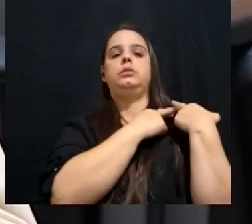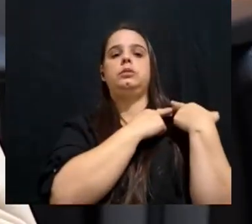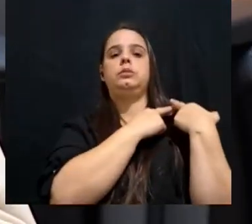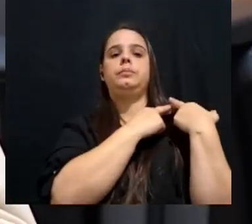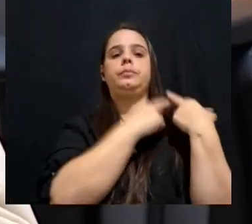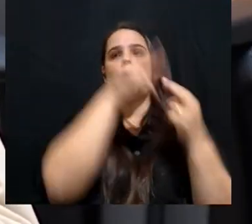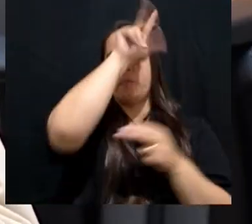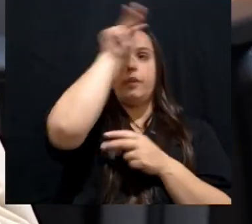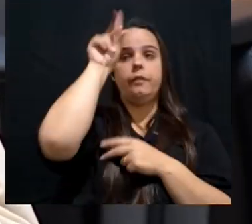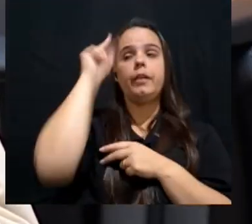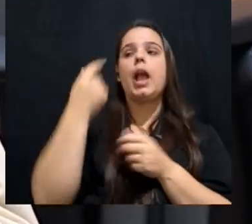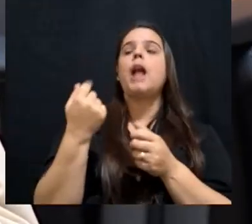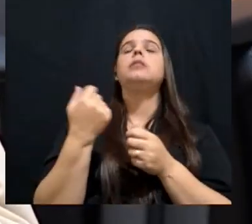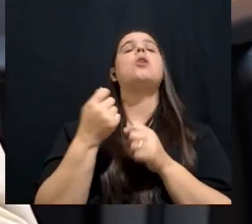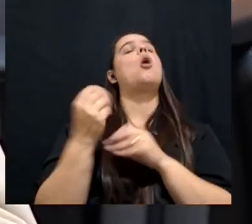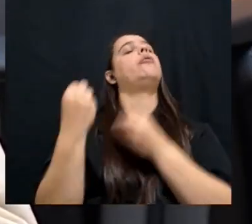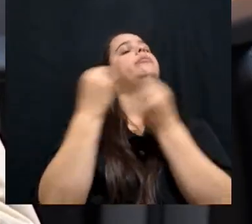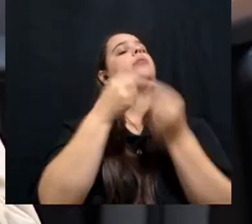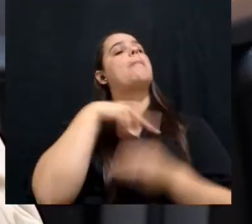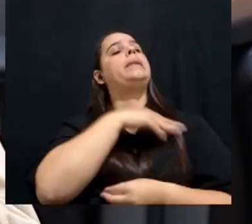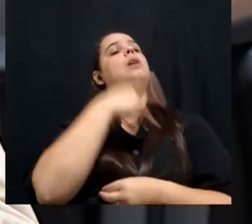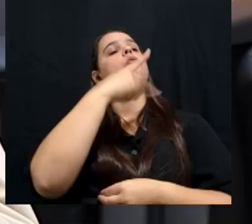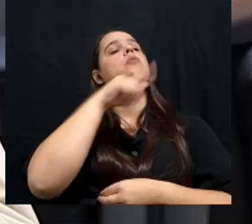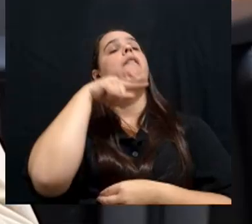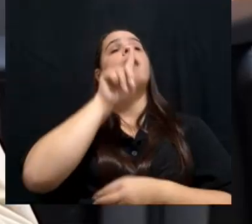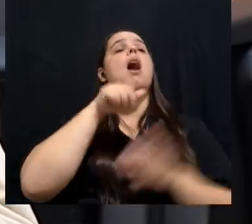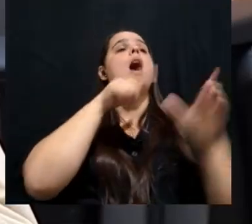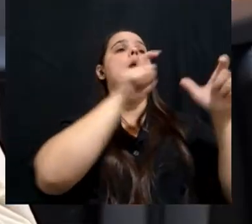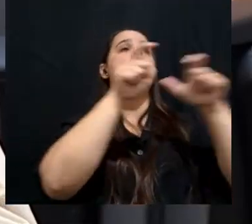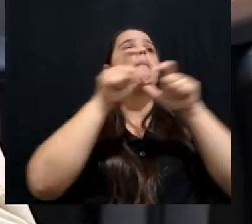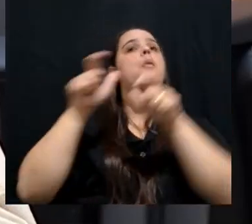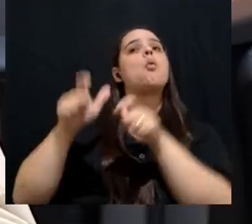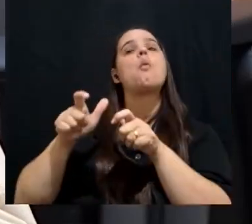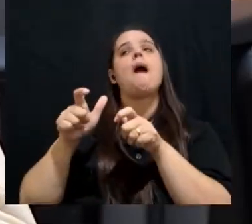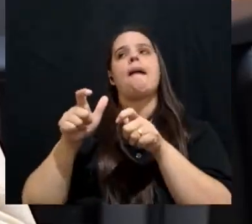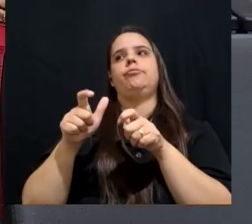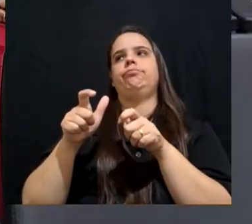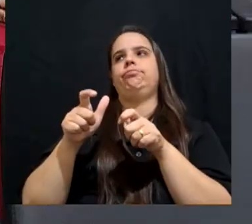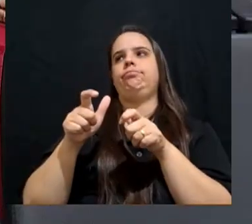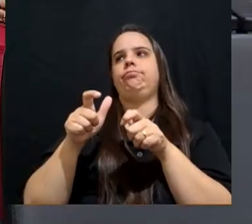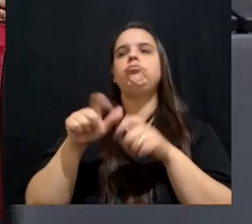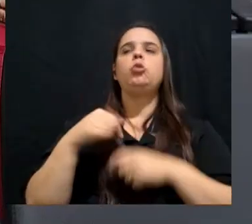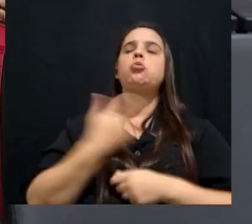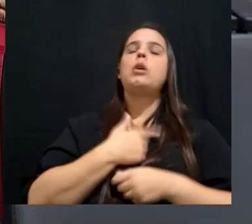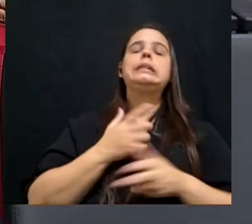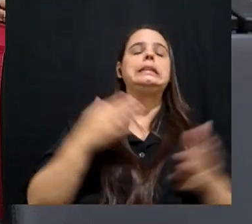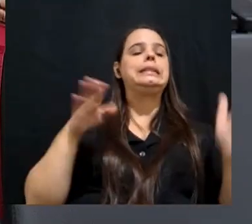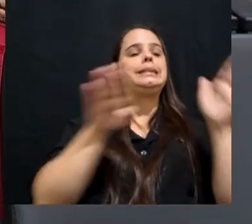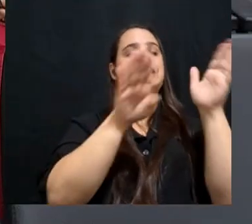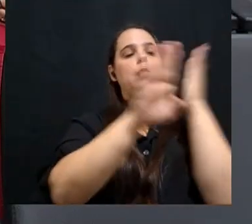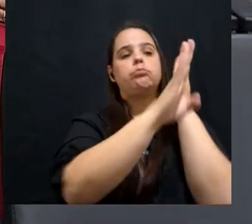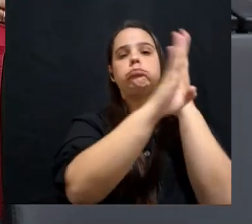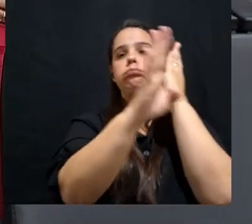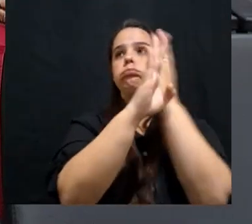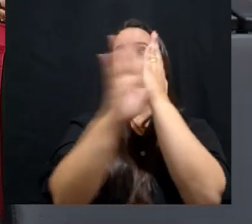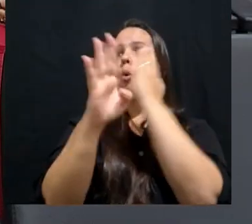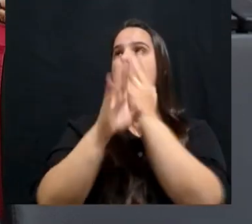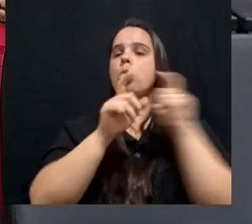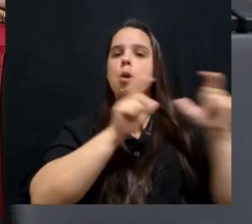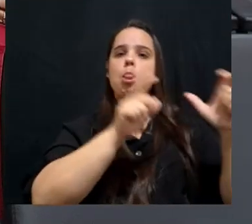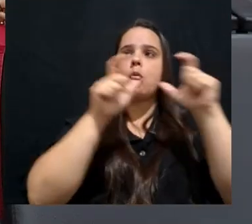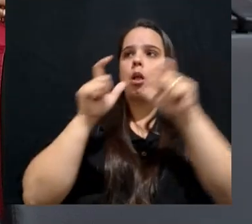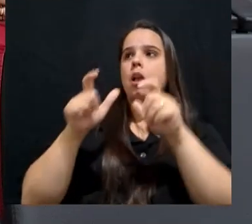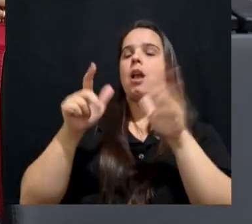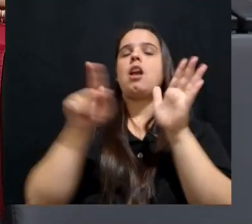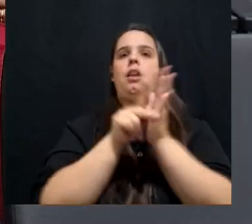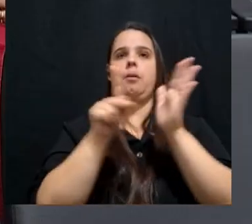local, né? Então a gente encontrou alguns locais públicos da prefeitura, e o local ali indicado através dessa